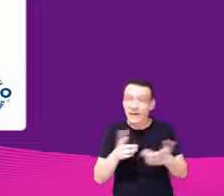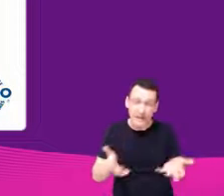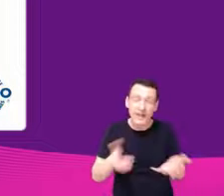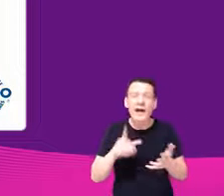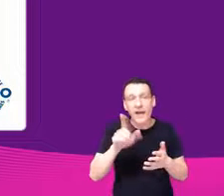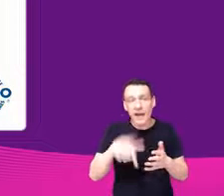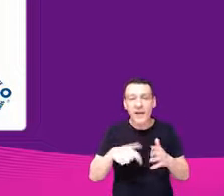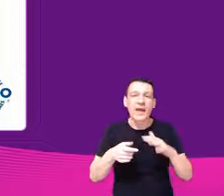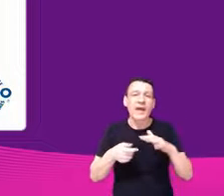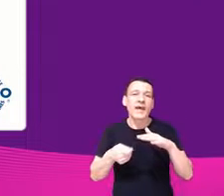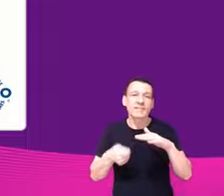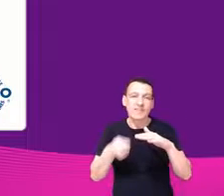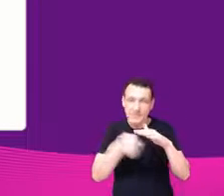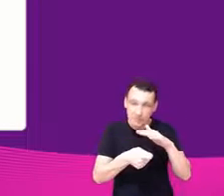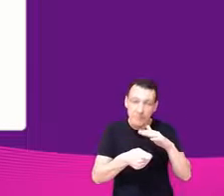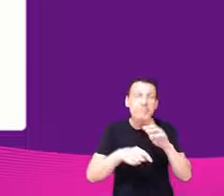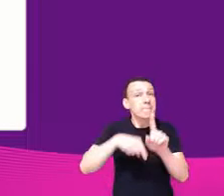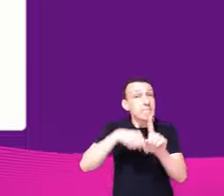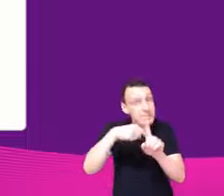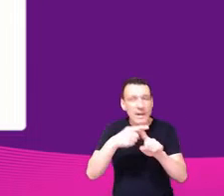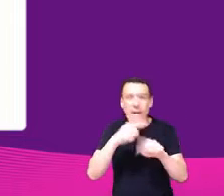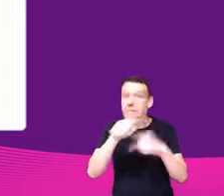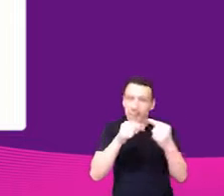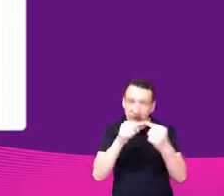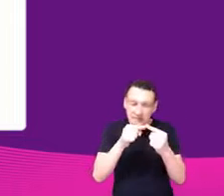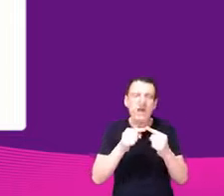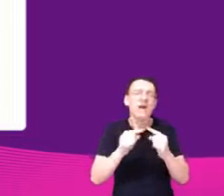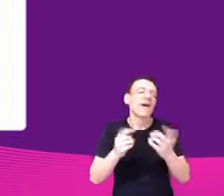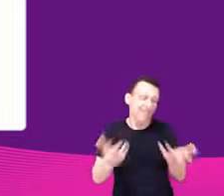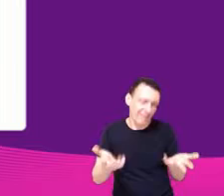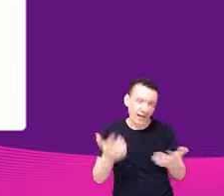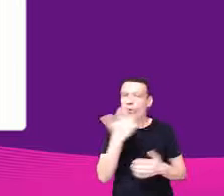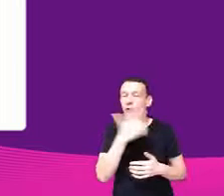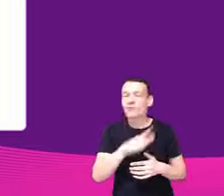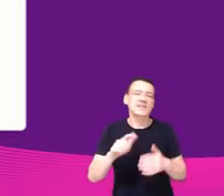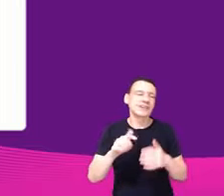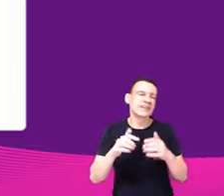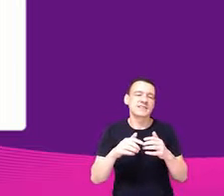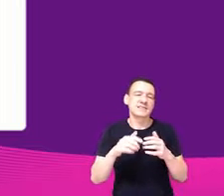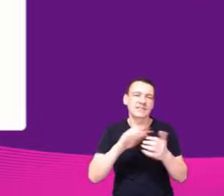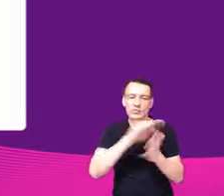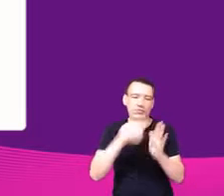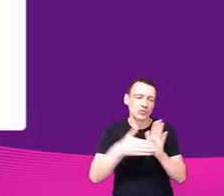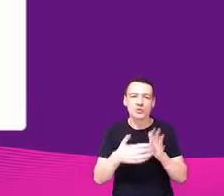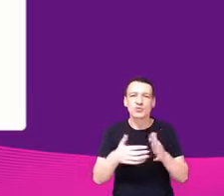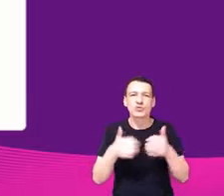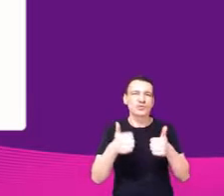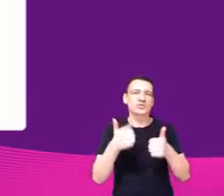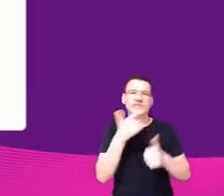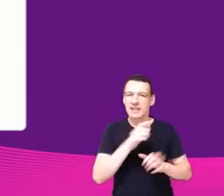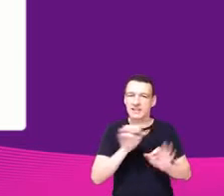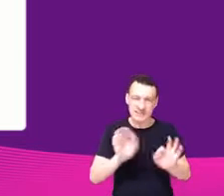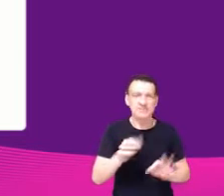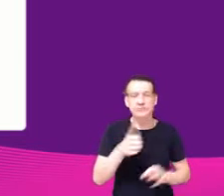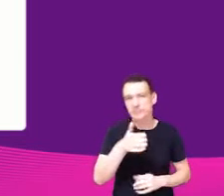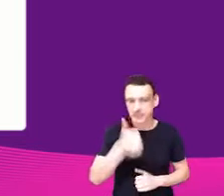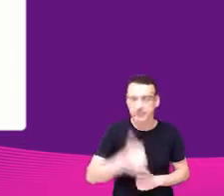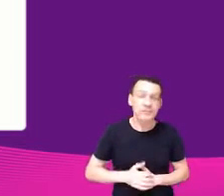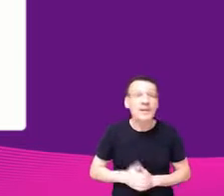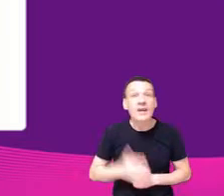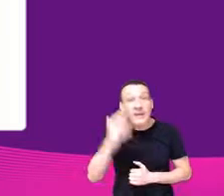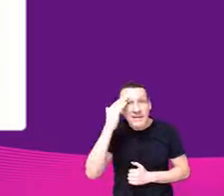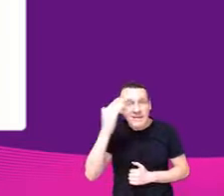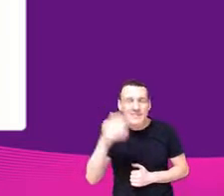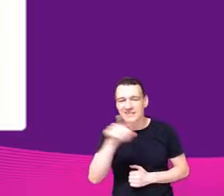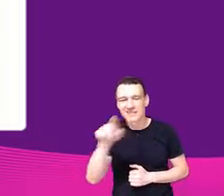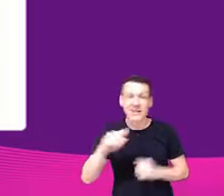igual a resultado de sucesso. Gente, muito obrigado pela atenção de vocês. E Maria